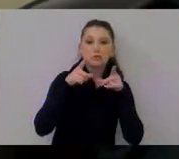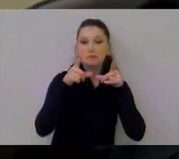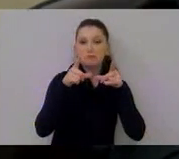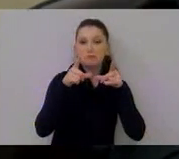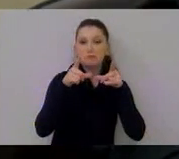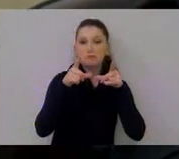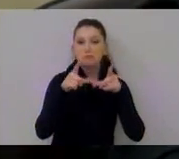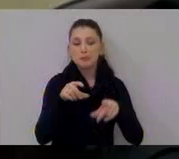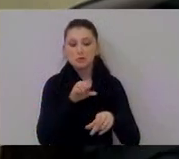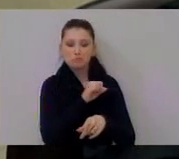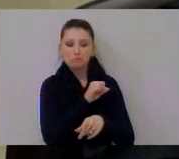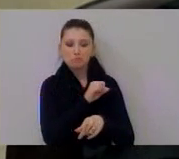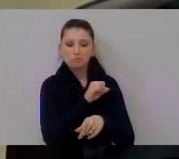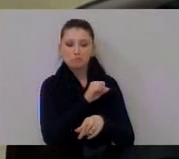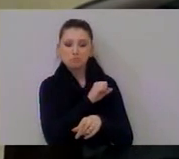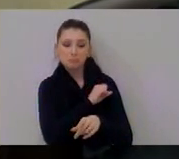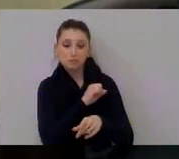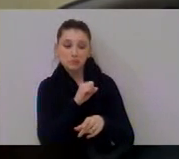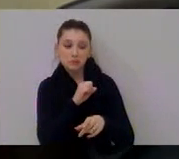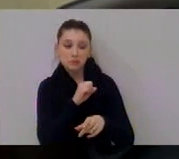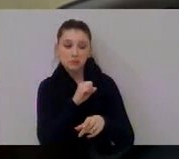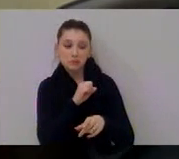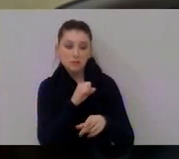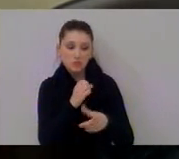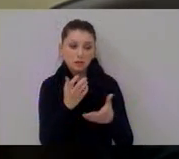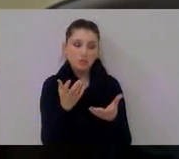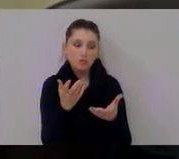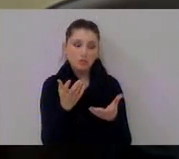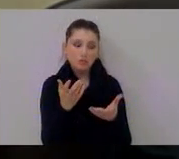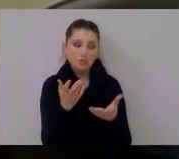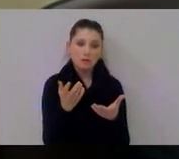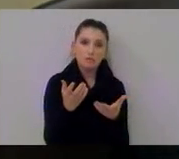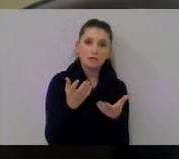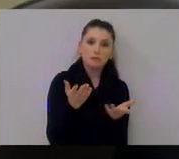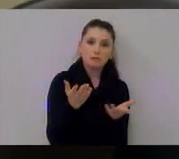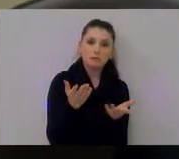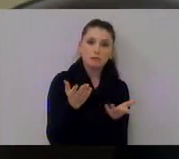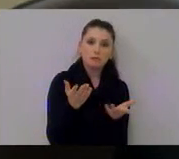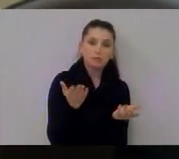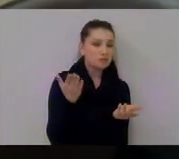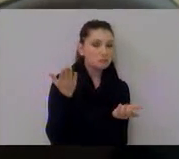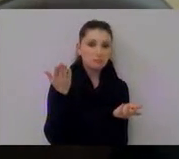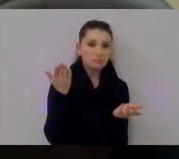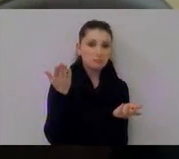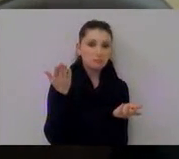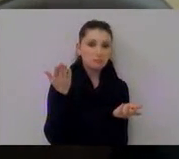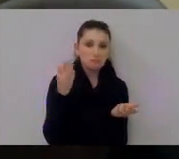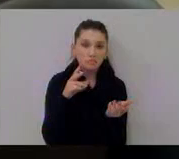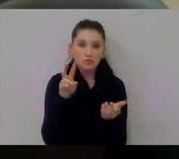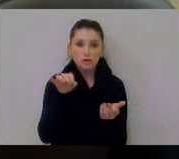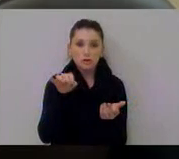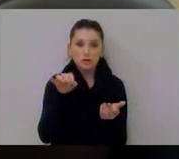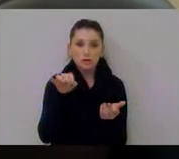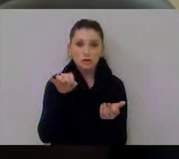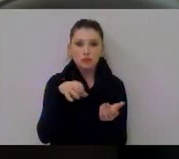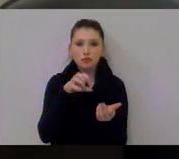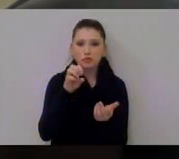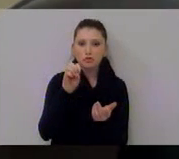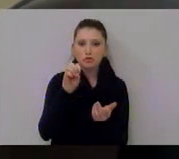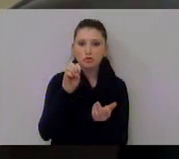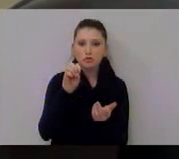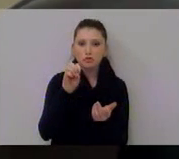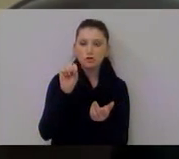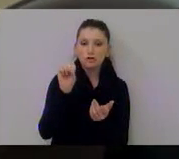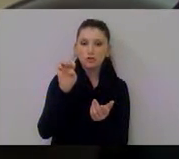vereador José Paulo Ferrarese fez, fica muito